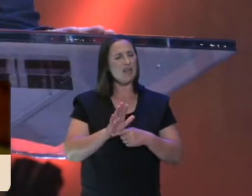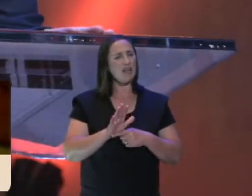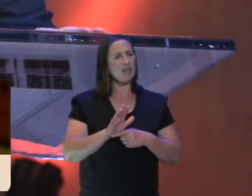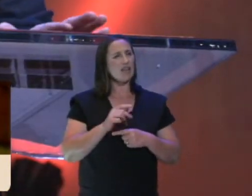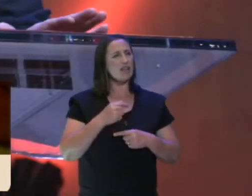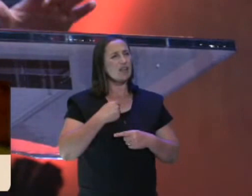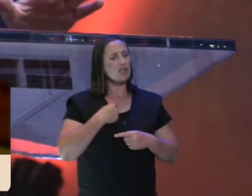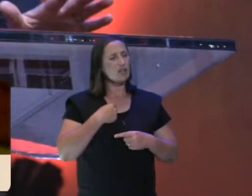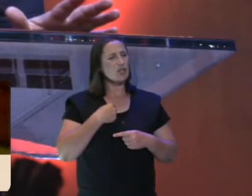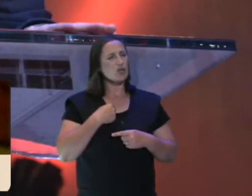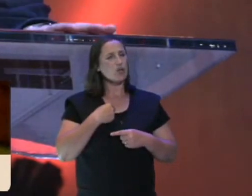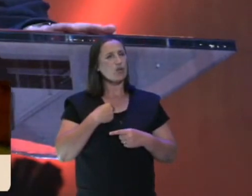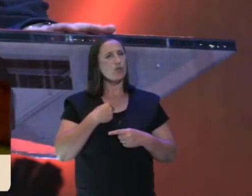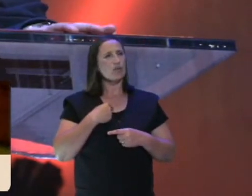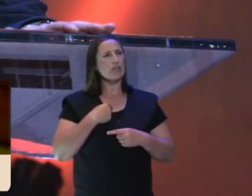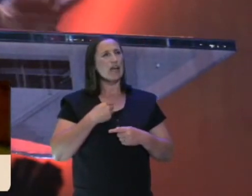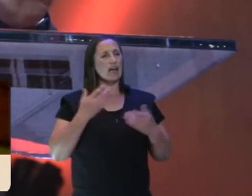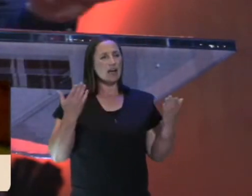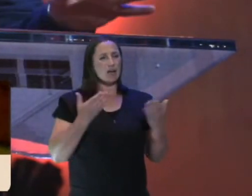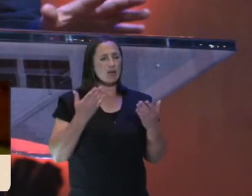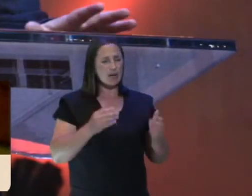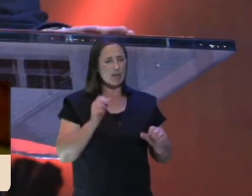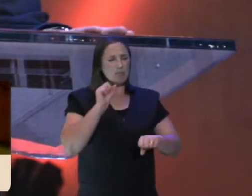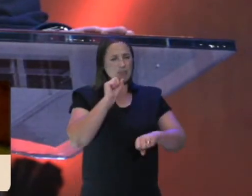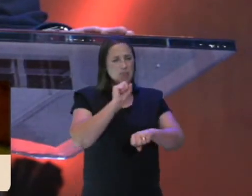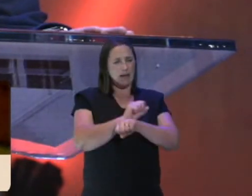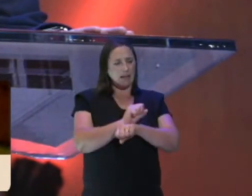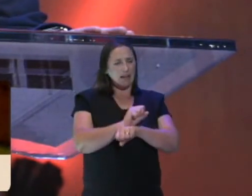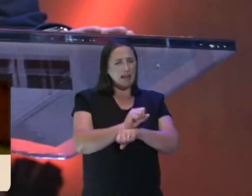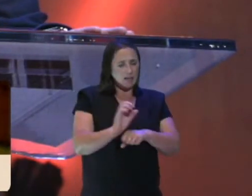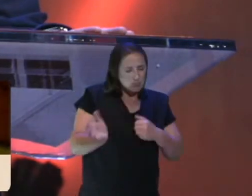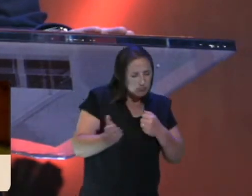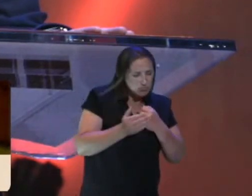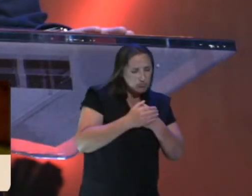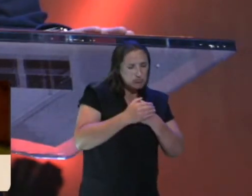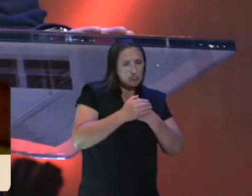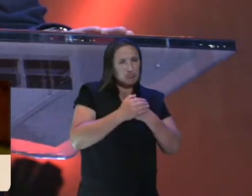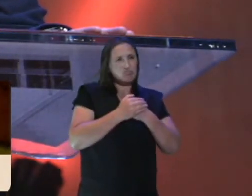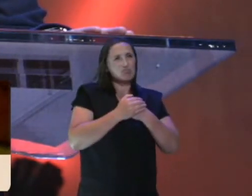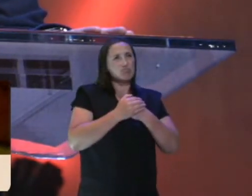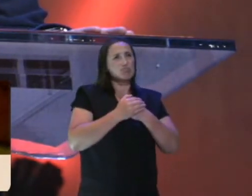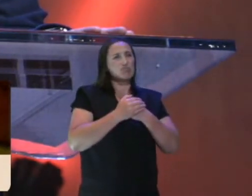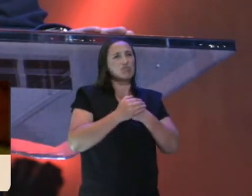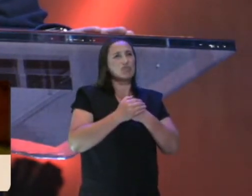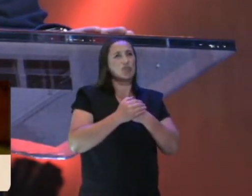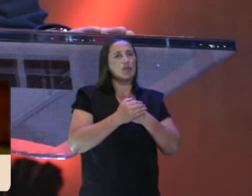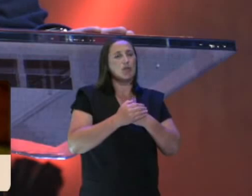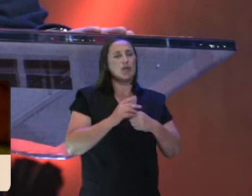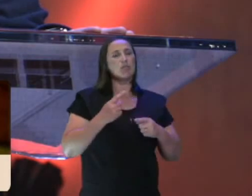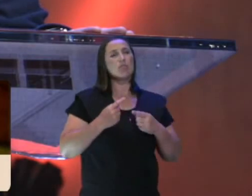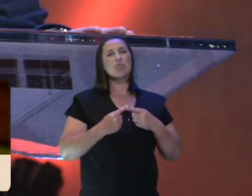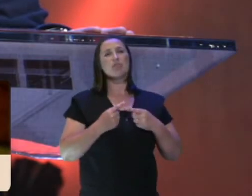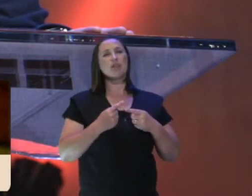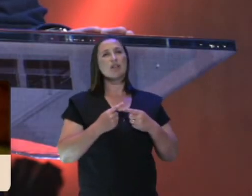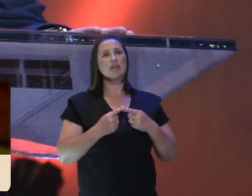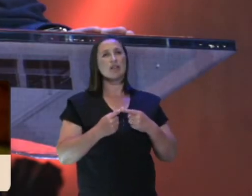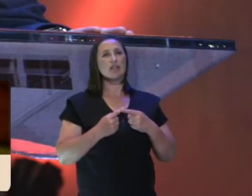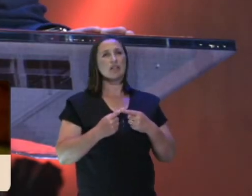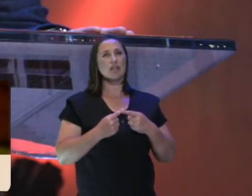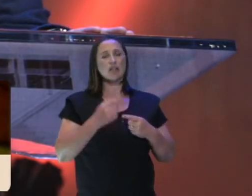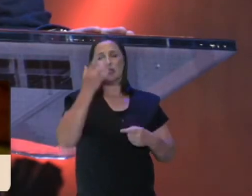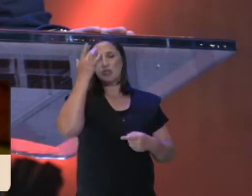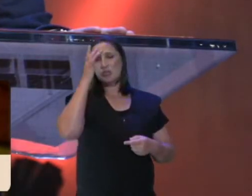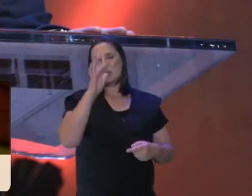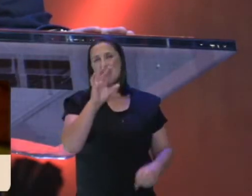eu entrar na minha caverna e me esconder no meu cantinho? Porque afinal de contas, não sei